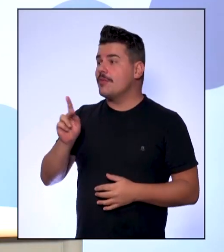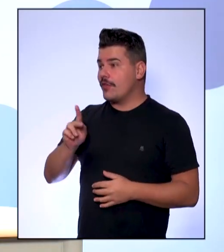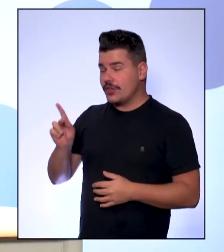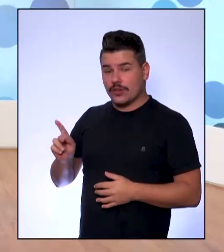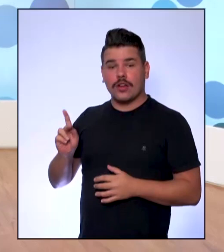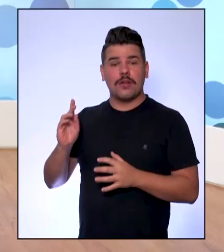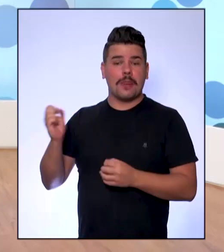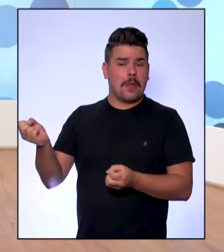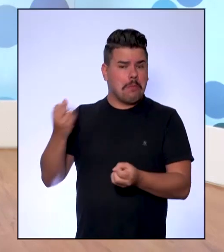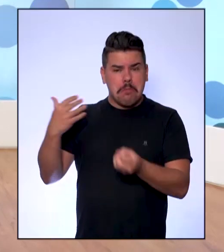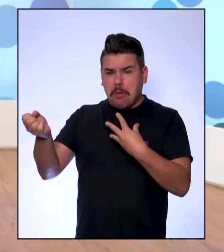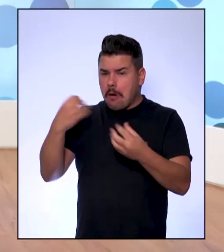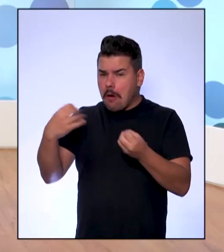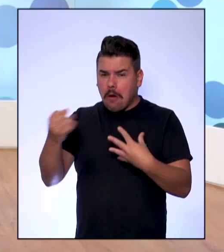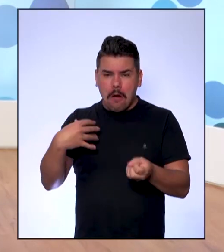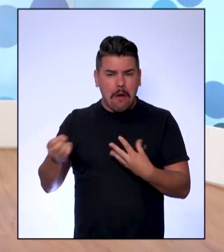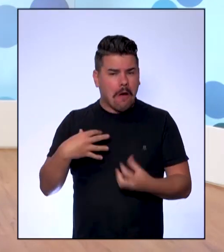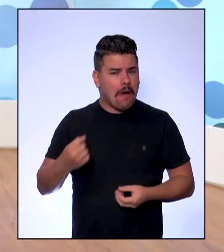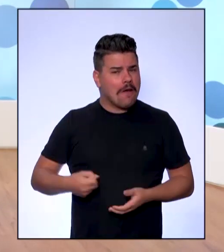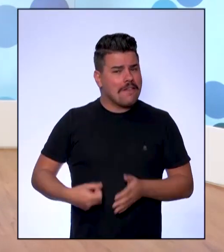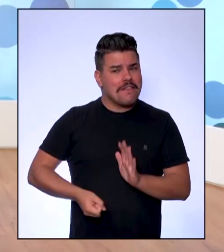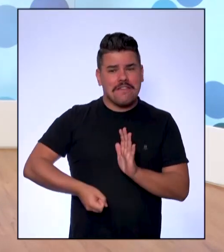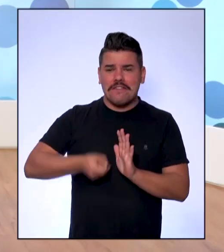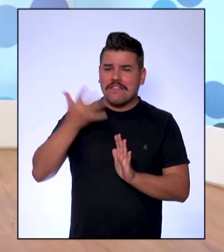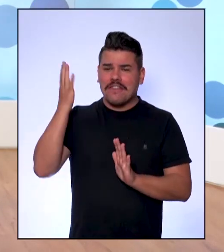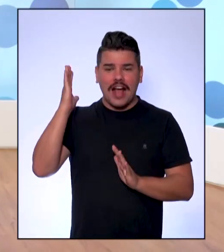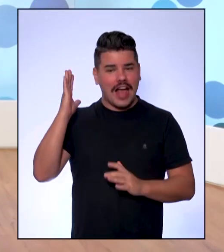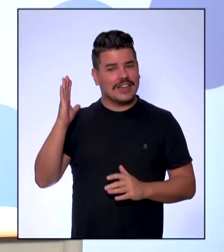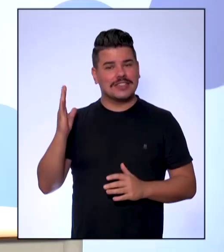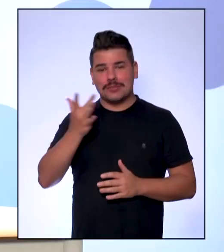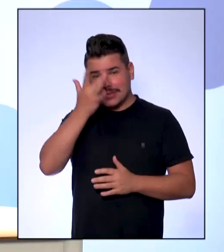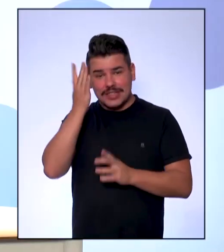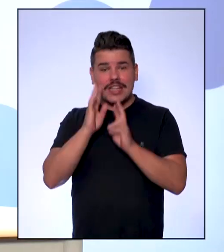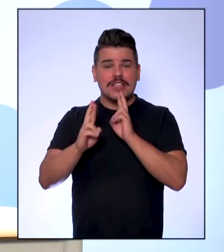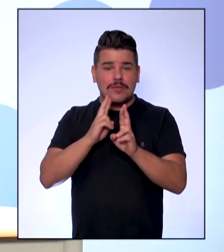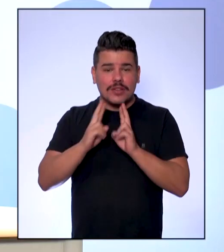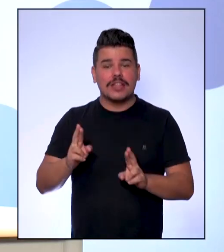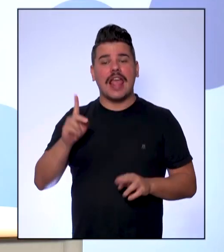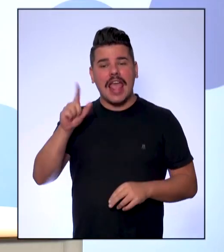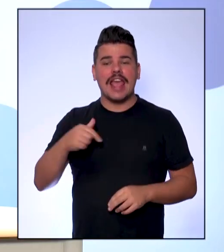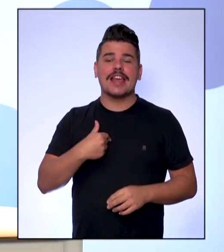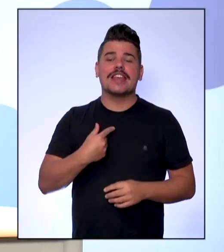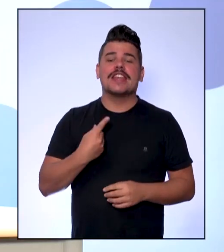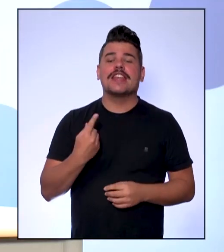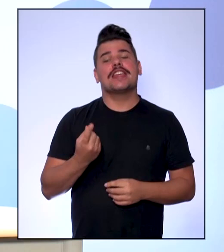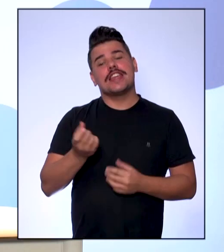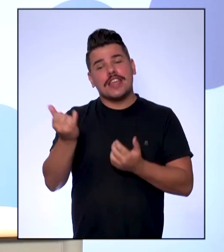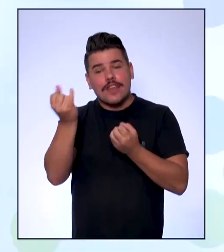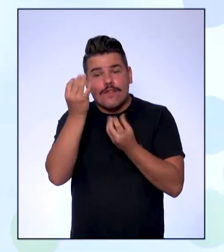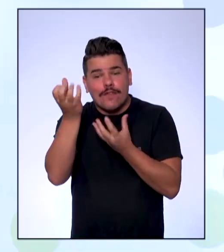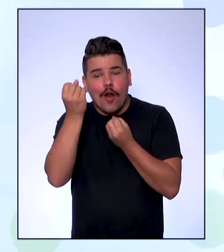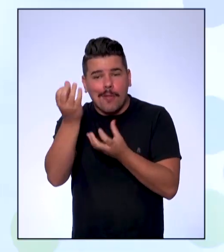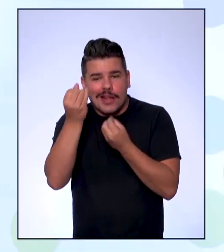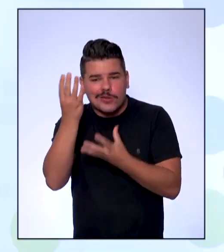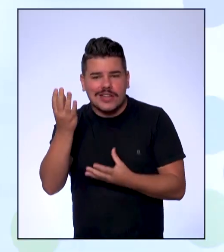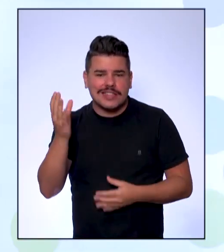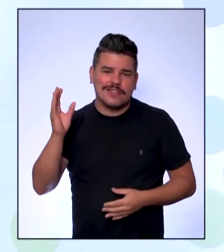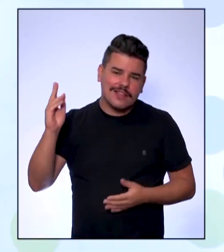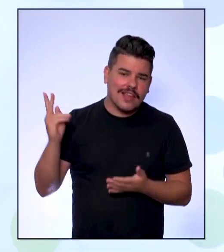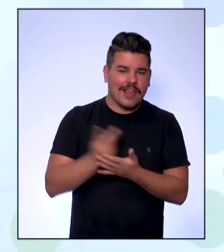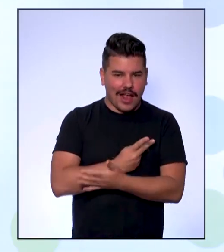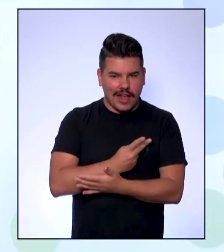um bombardeio aqui de que são notícias falsas. É isso